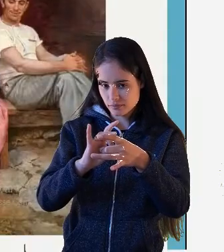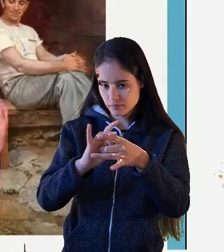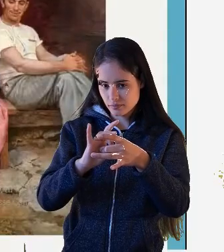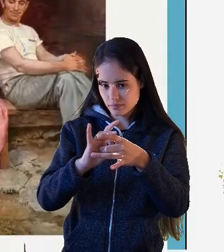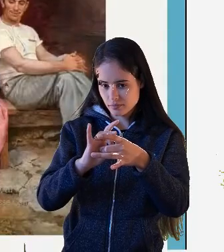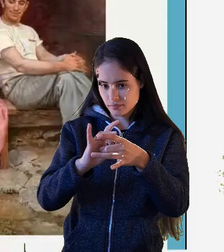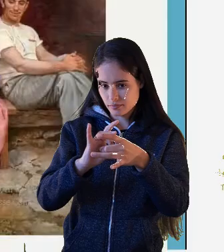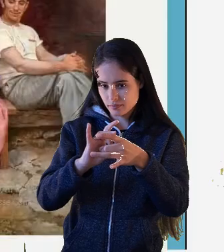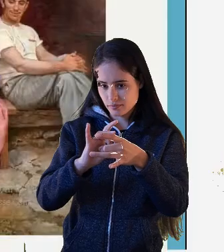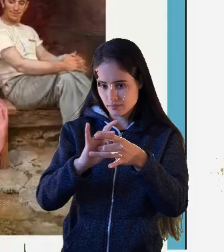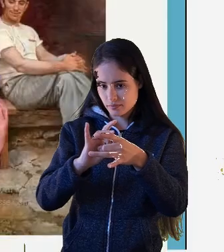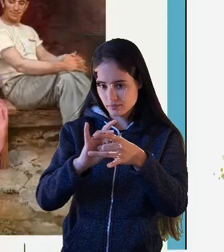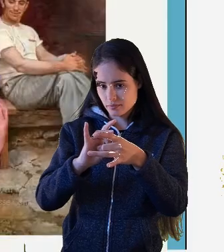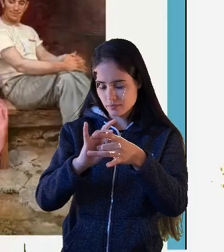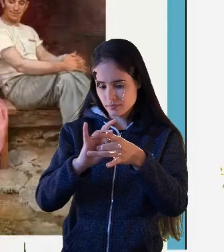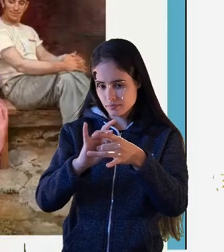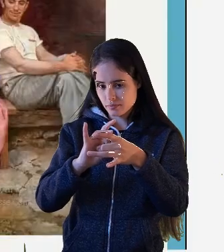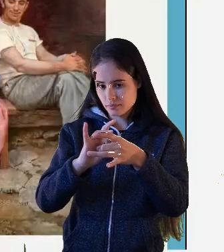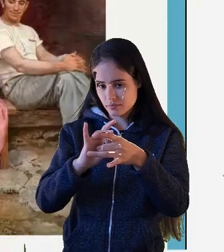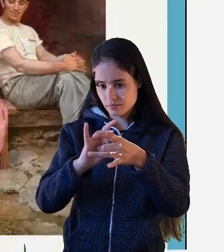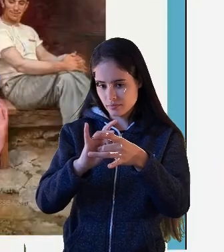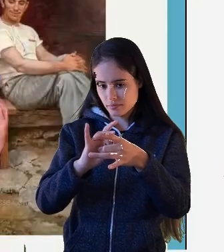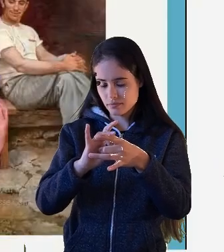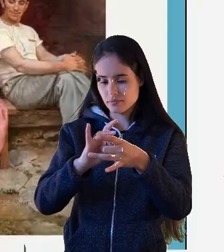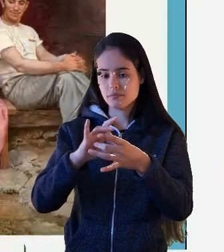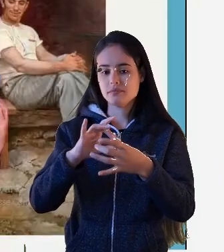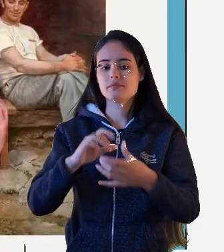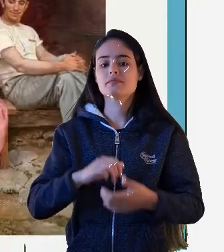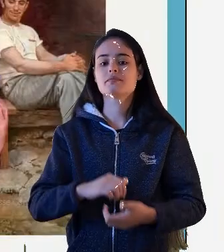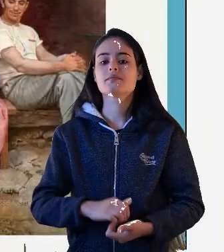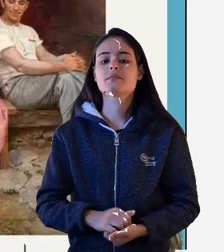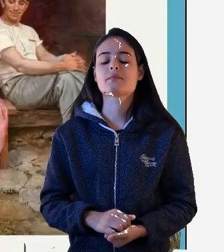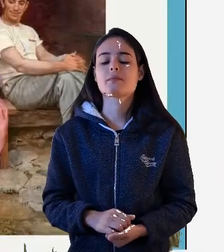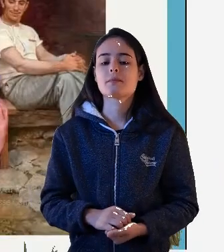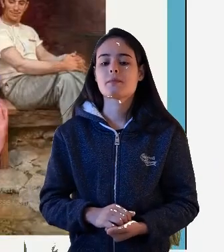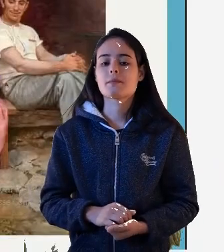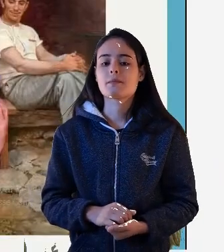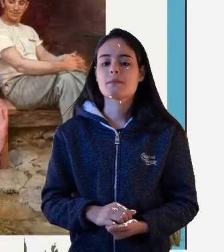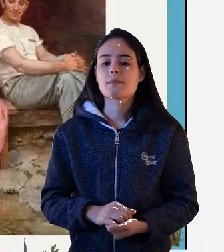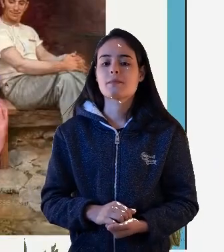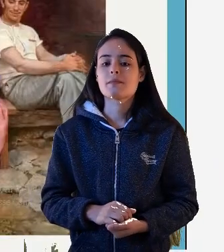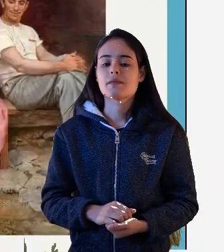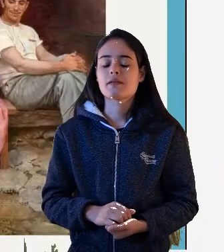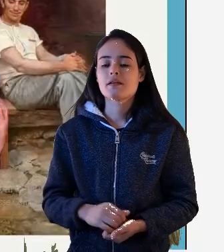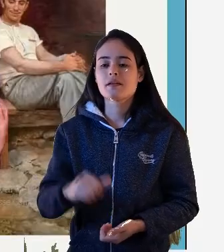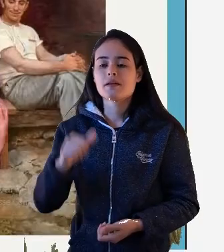nasceu branca, né. A gente sabe muito também quanto nós já escutamos, né, de